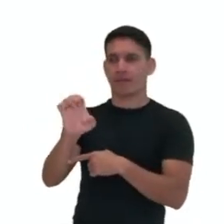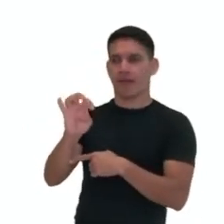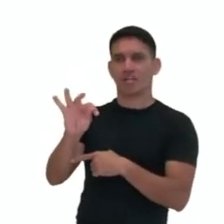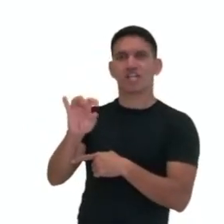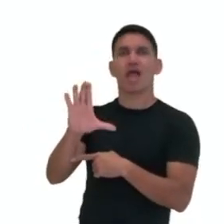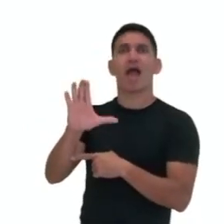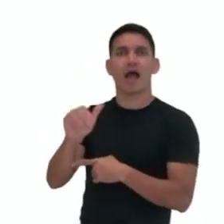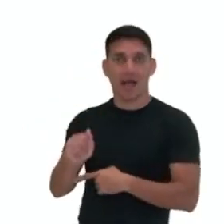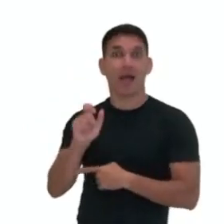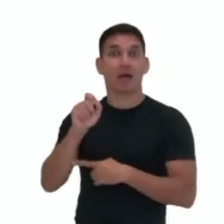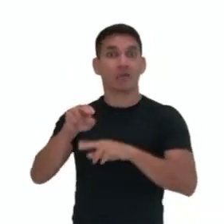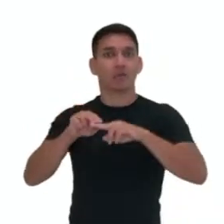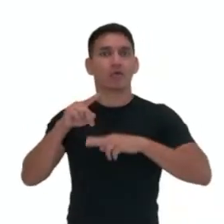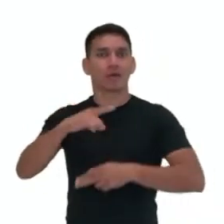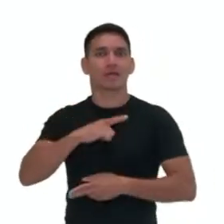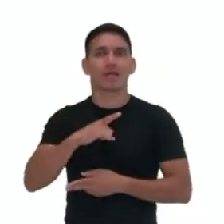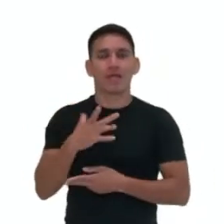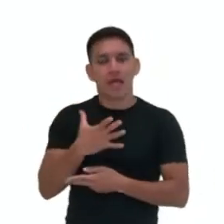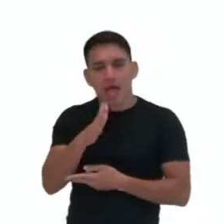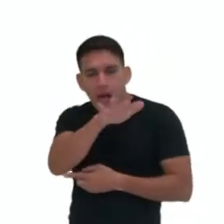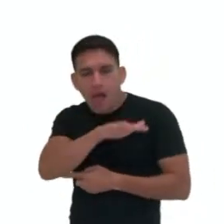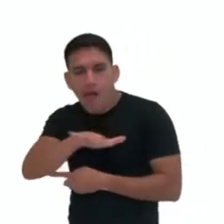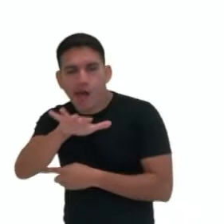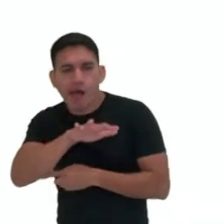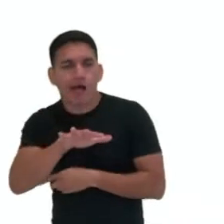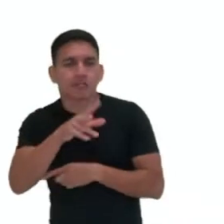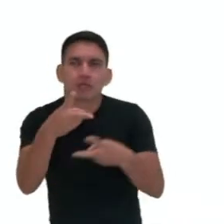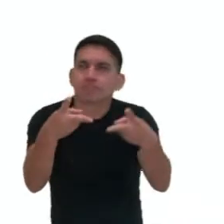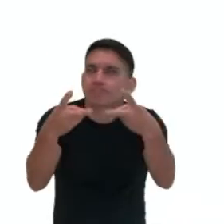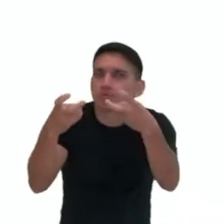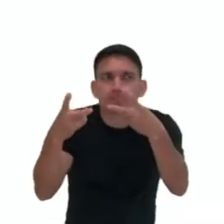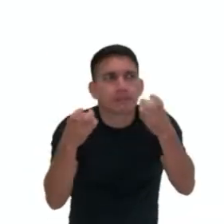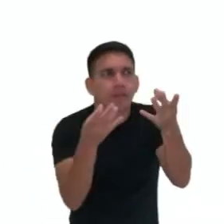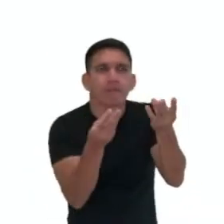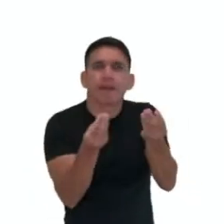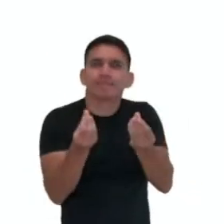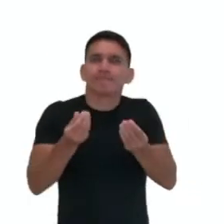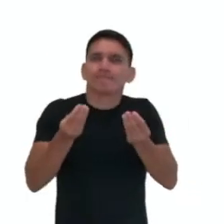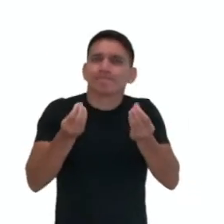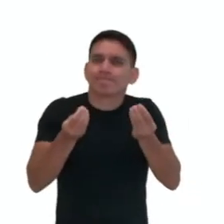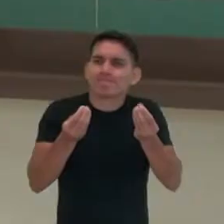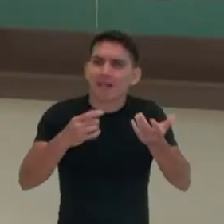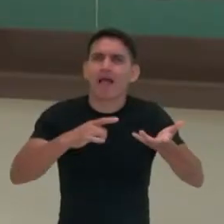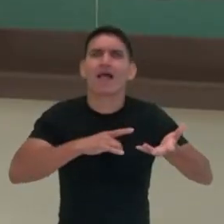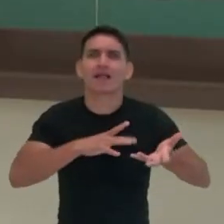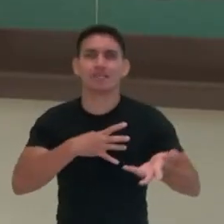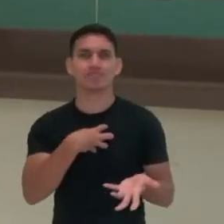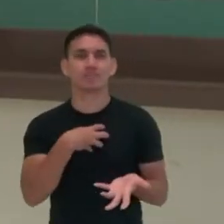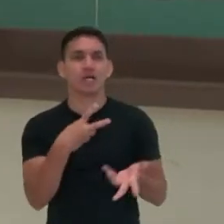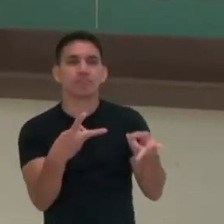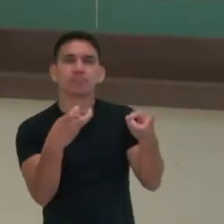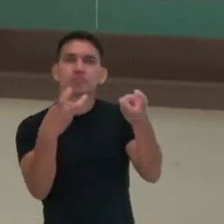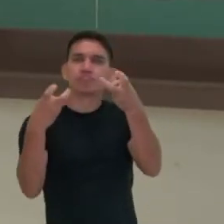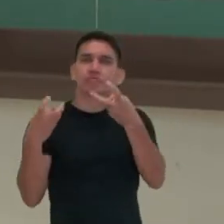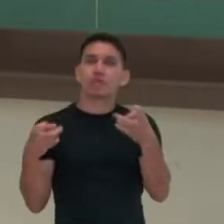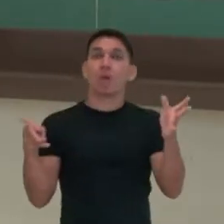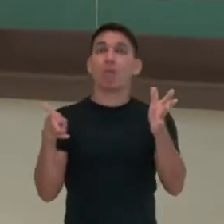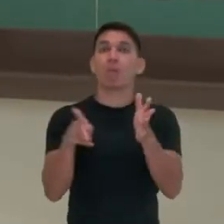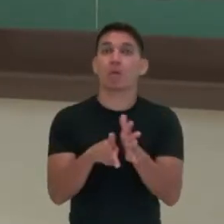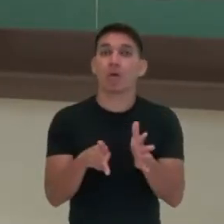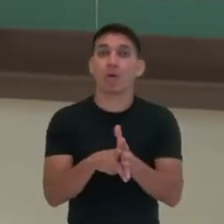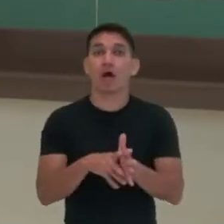a faculdade da percepção sensível, da percepção pelos